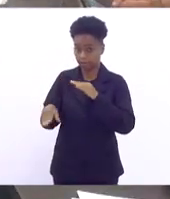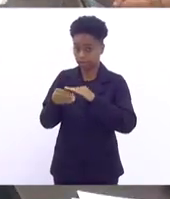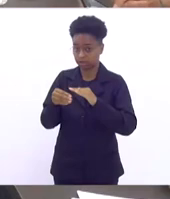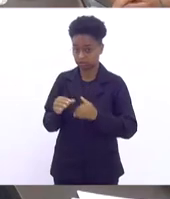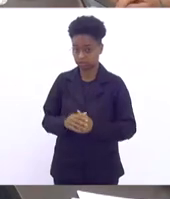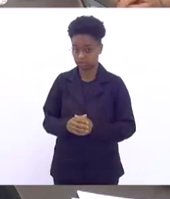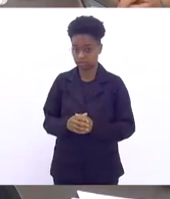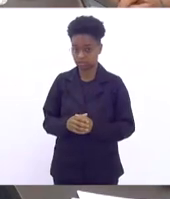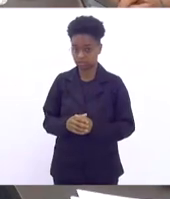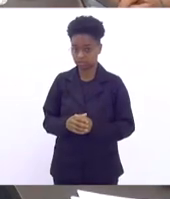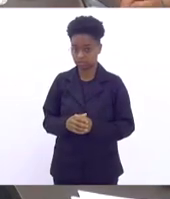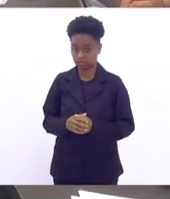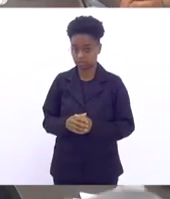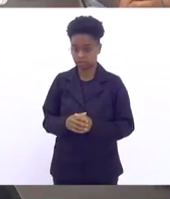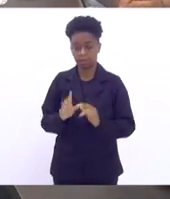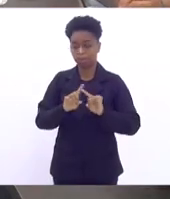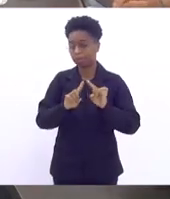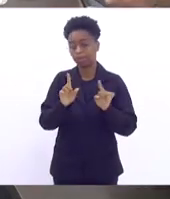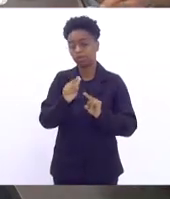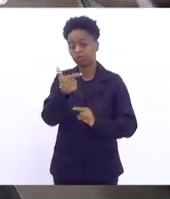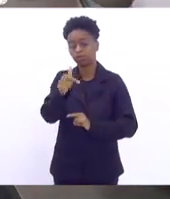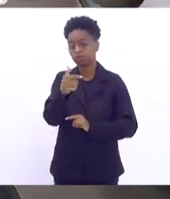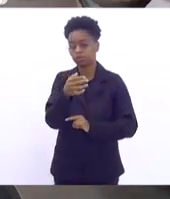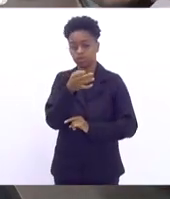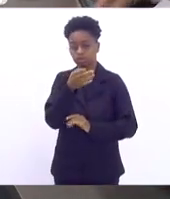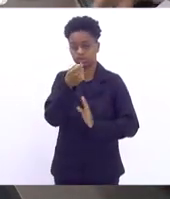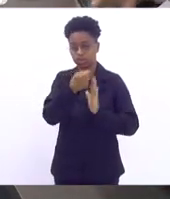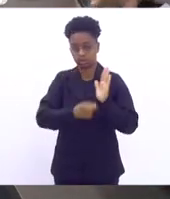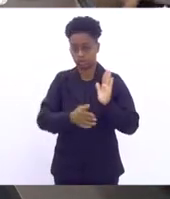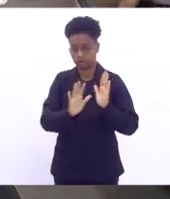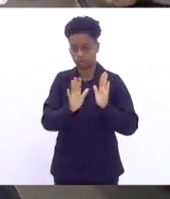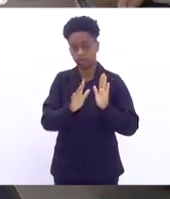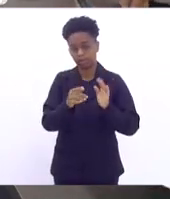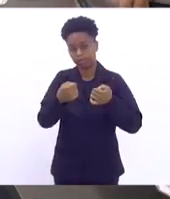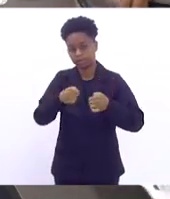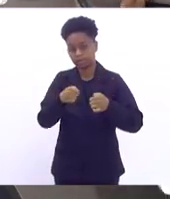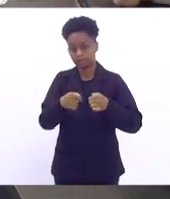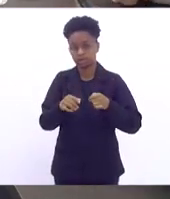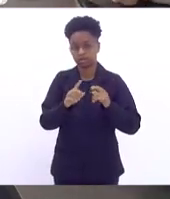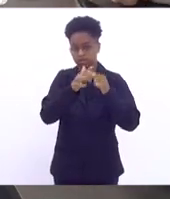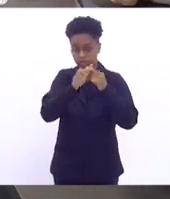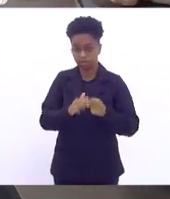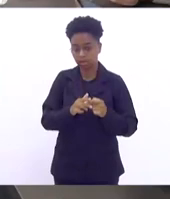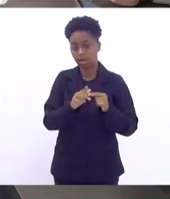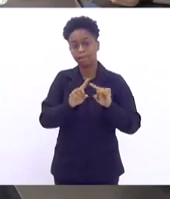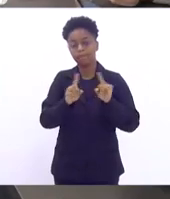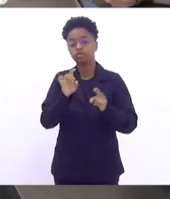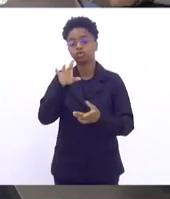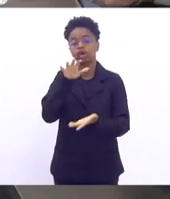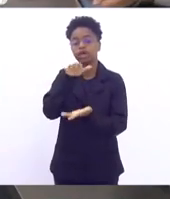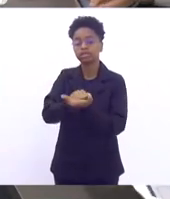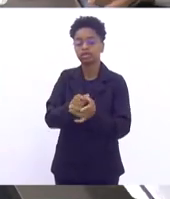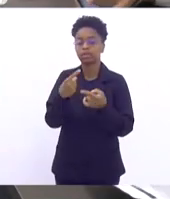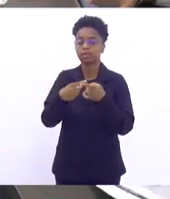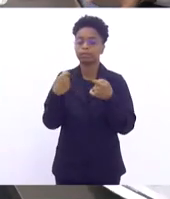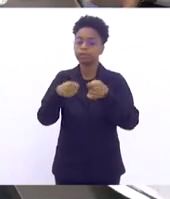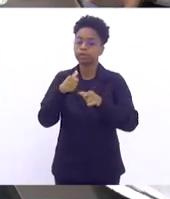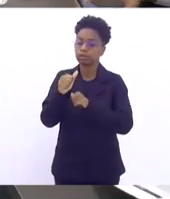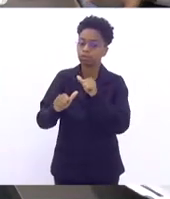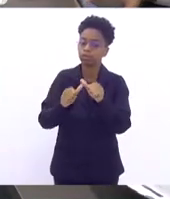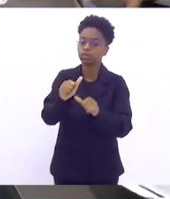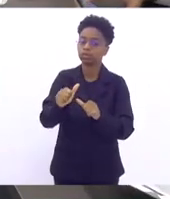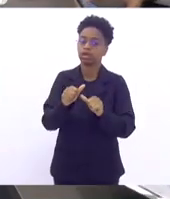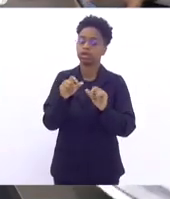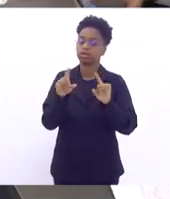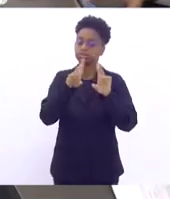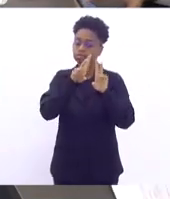emendas no texto tô devendo as emendas aí fica só registrar pra gente poder atualizar a questão das